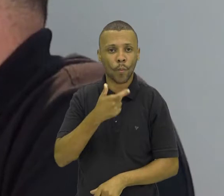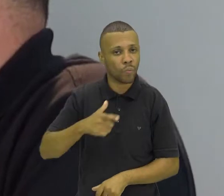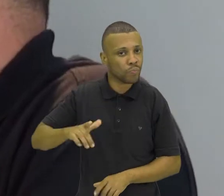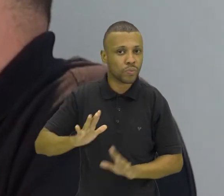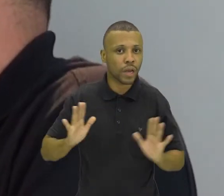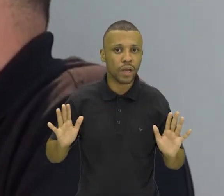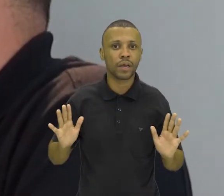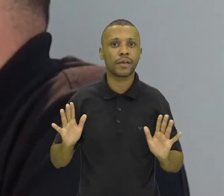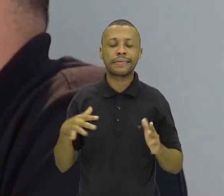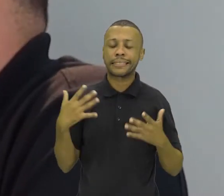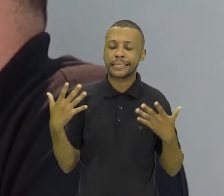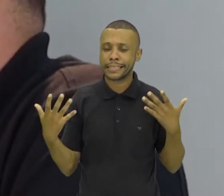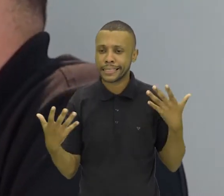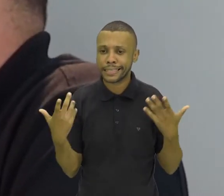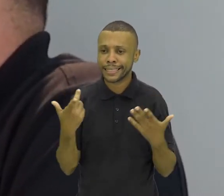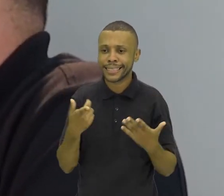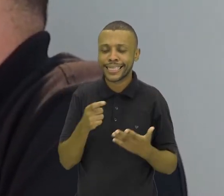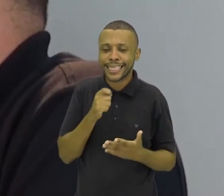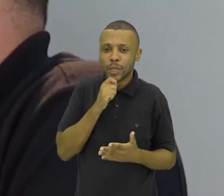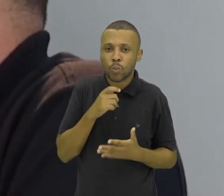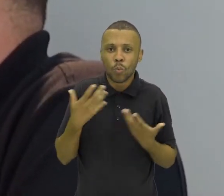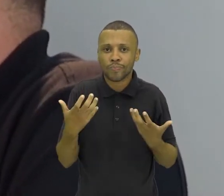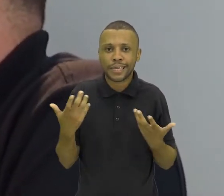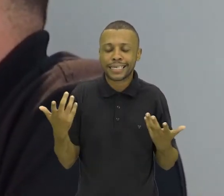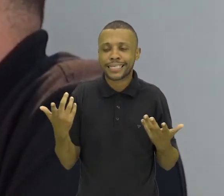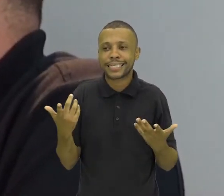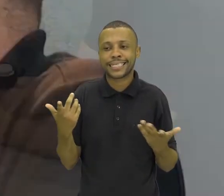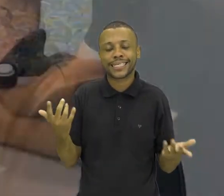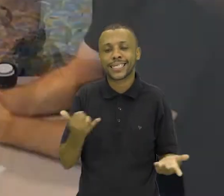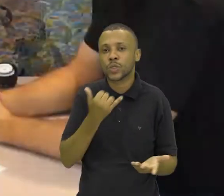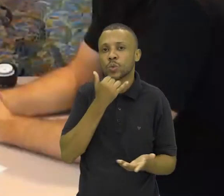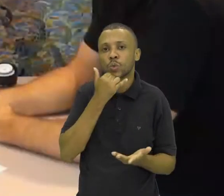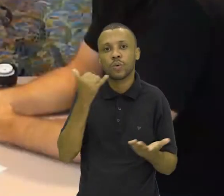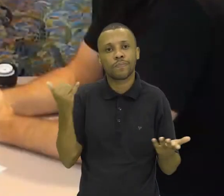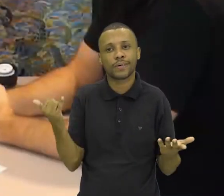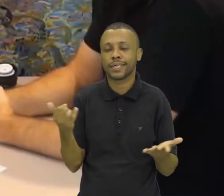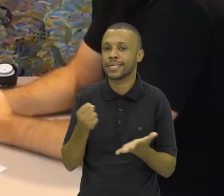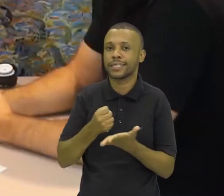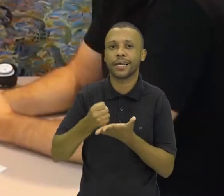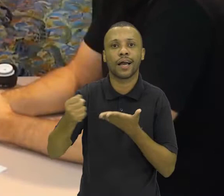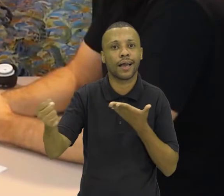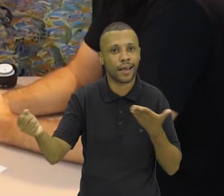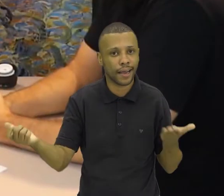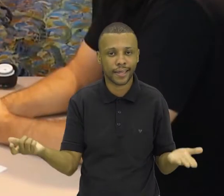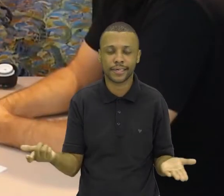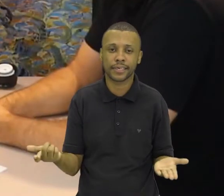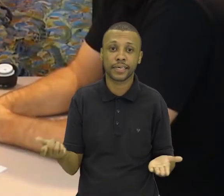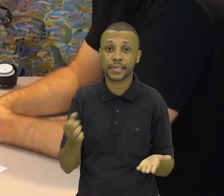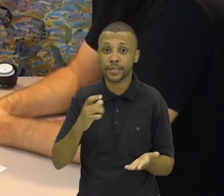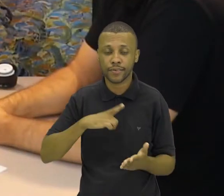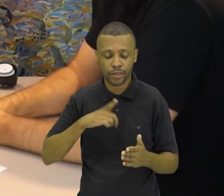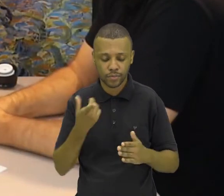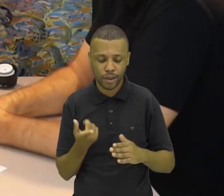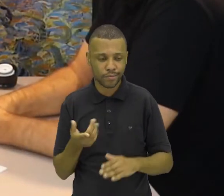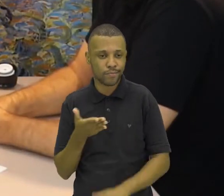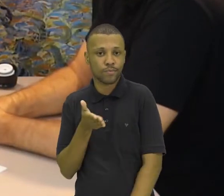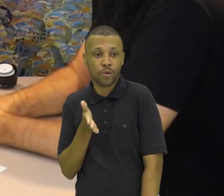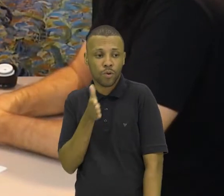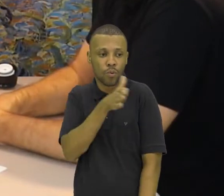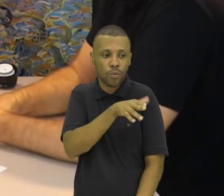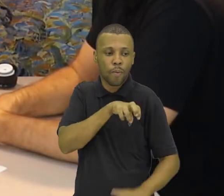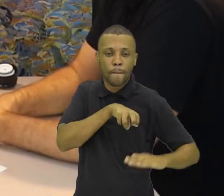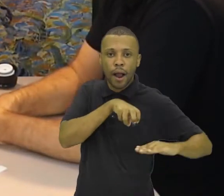o cadeirante entra ali, meu Deus, não tem. O que ele faz? Chora, né? Não, porque se tinha uma rampa de um